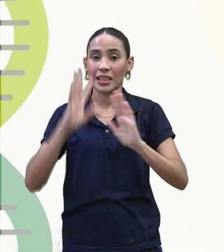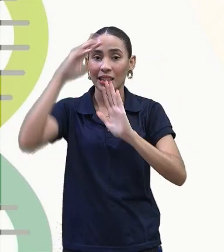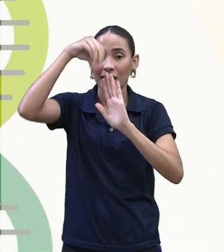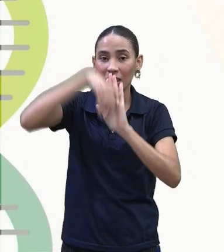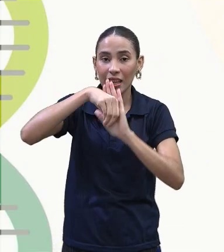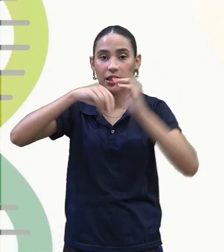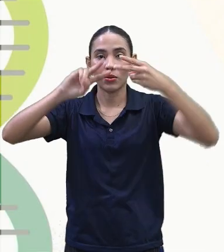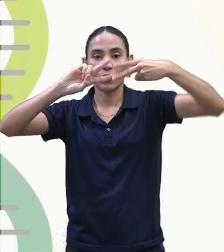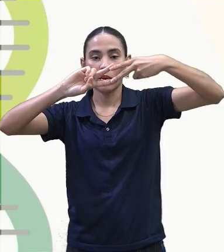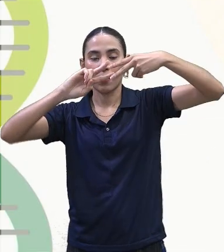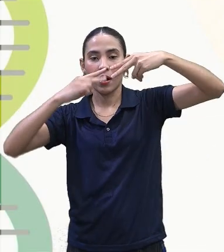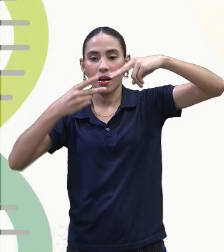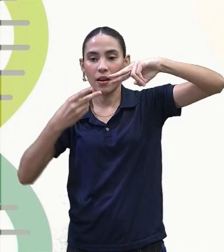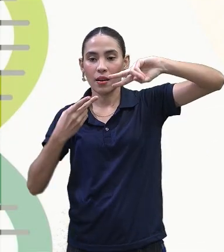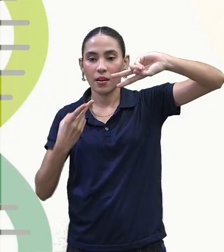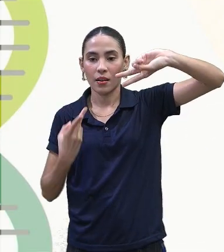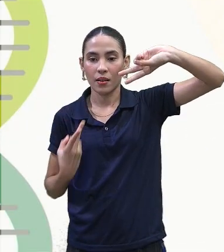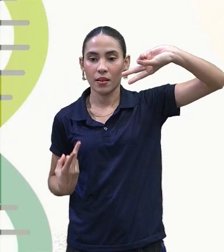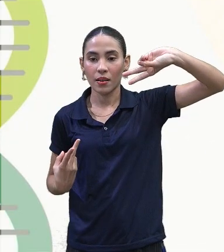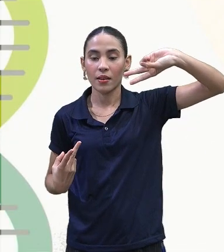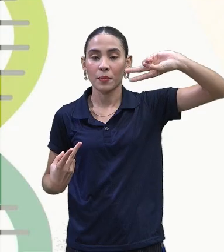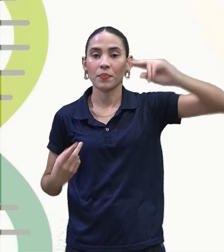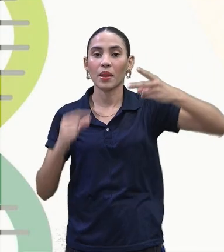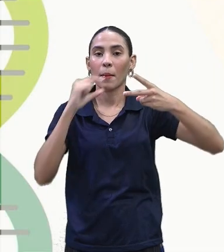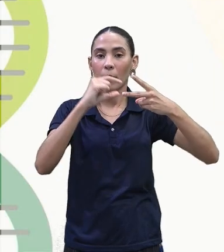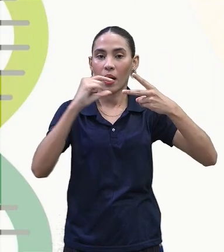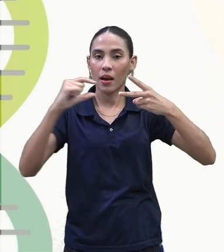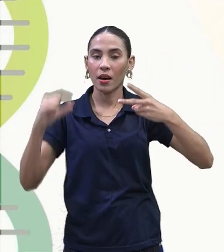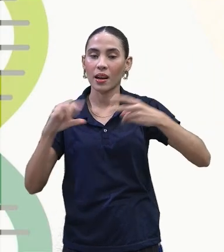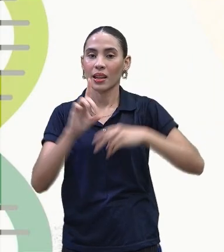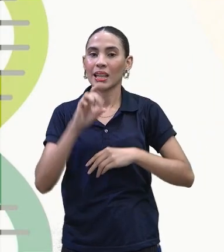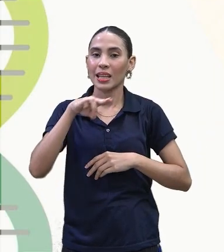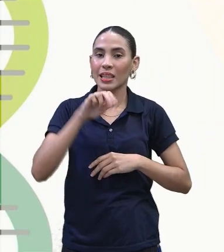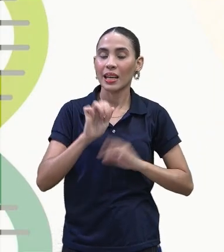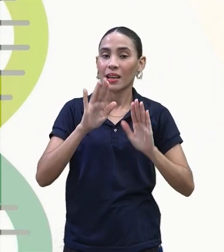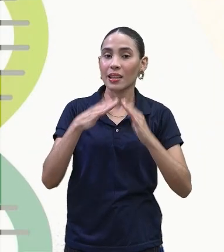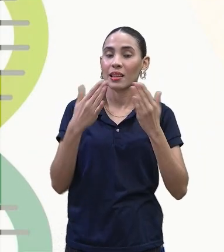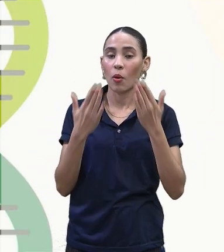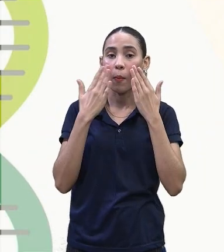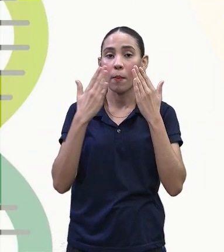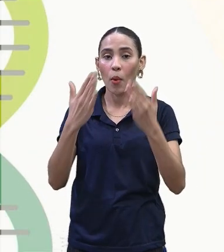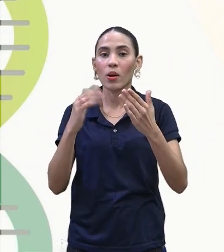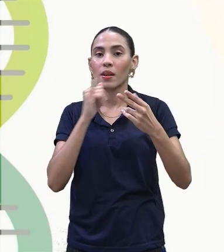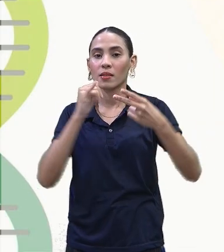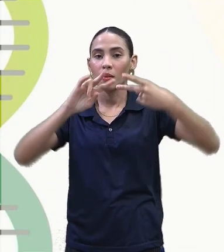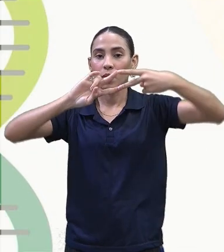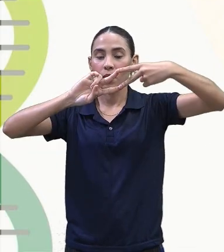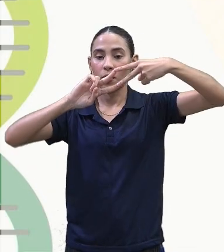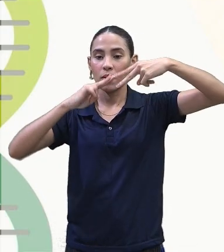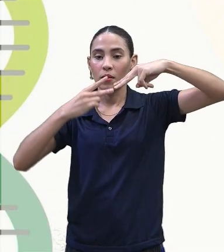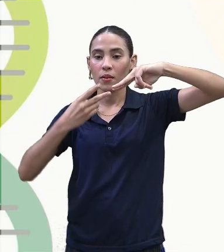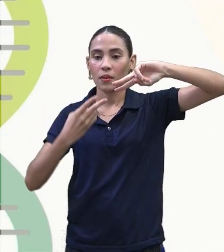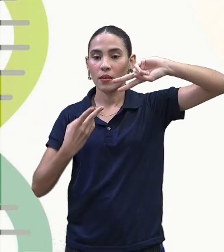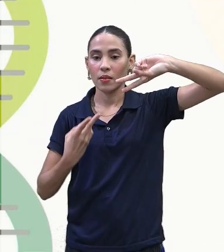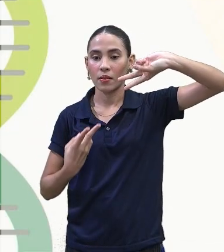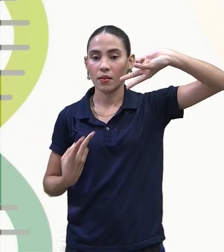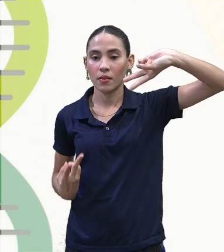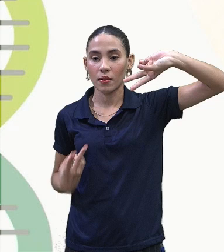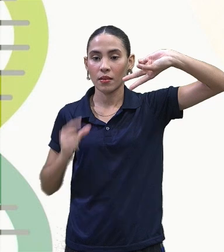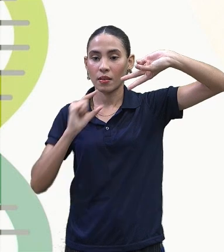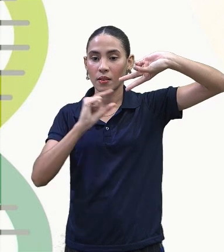são pedaços, porções no nosso DNA. E aí mostra a gente retirando uma dessas porções, ou